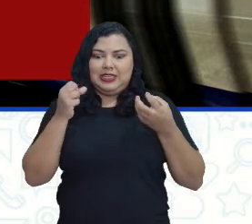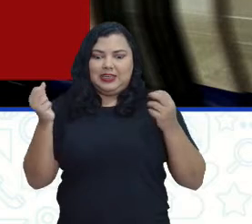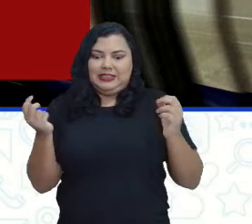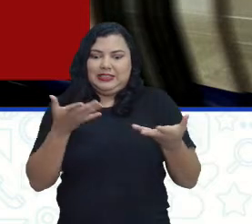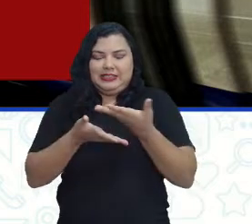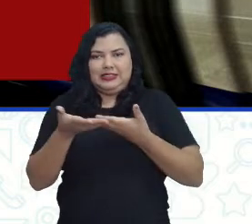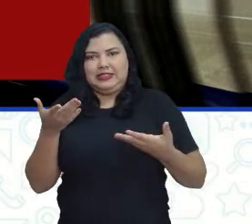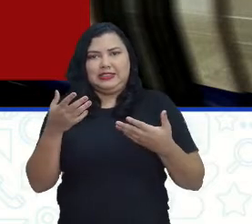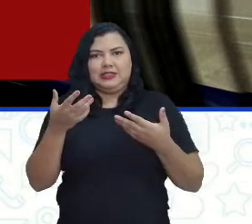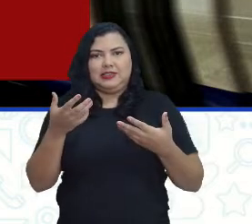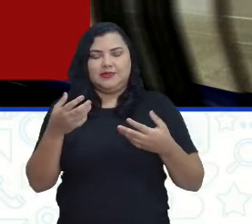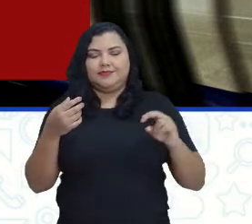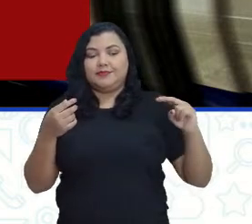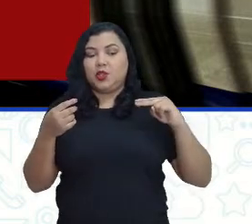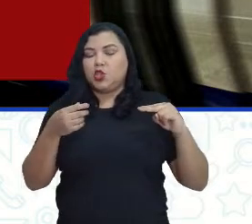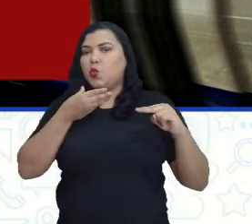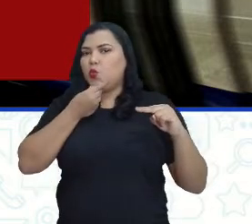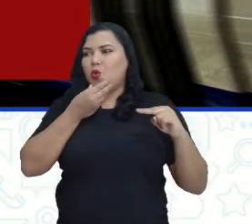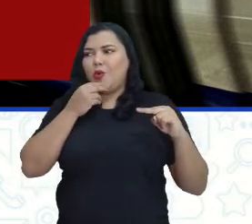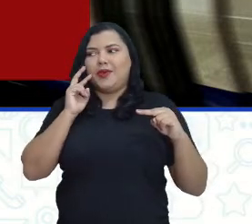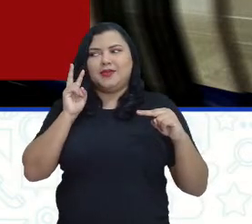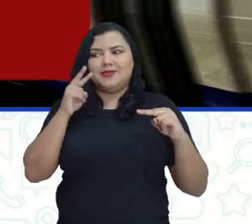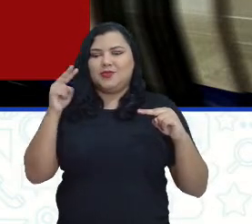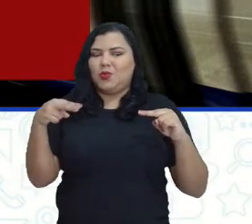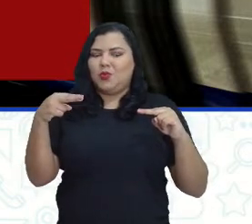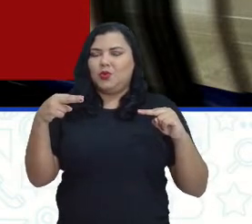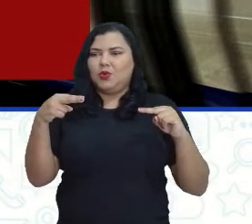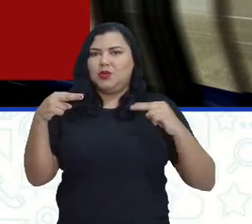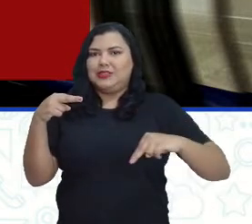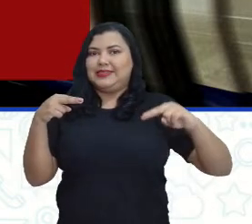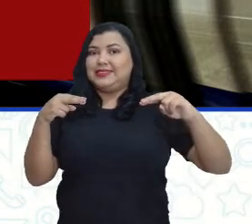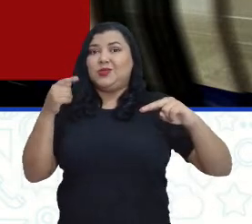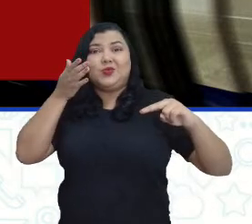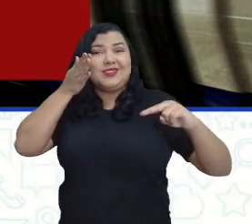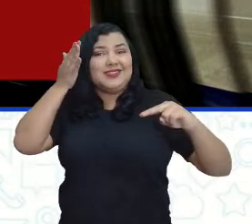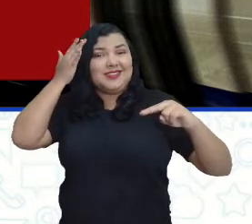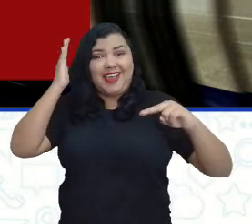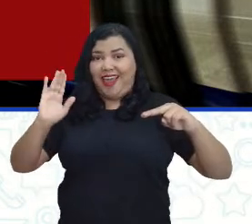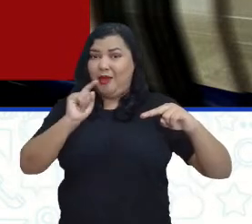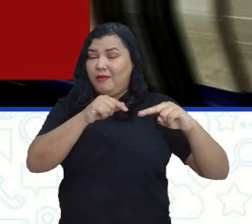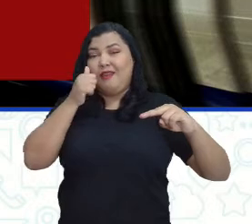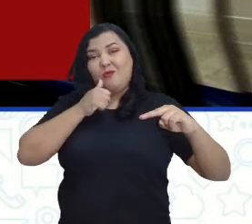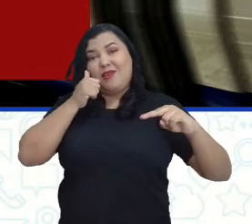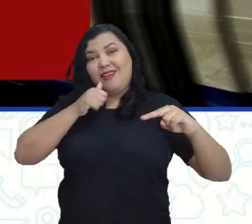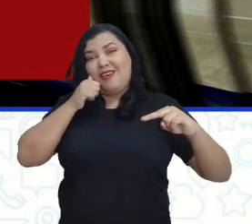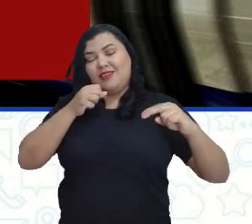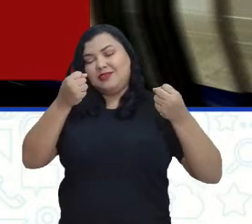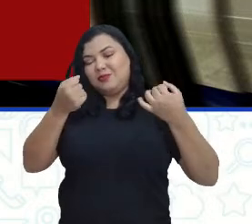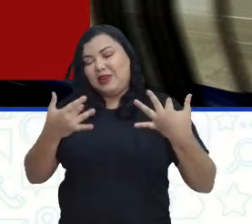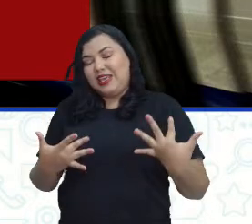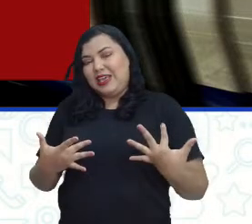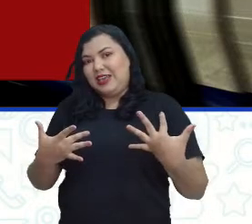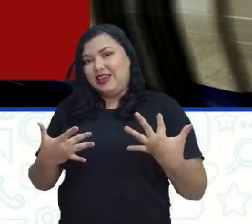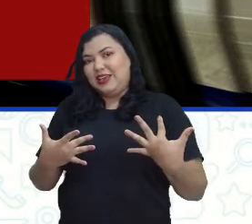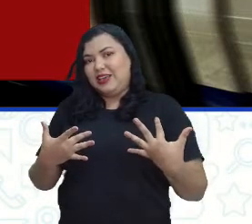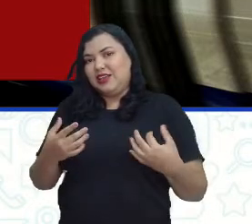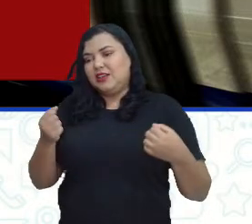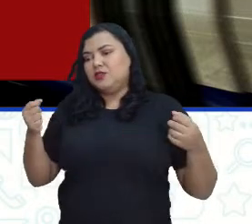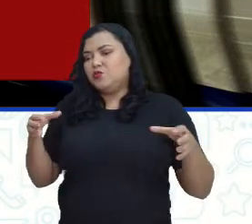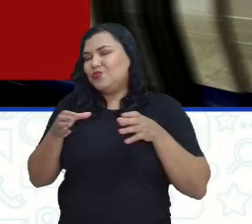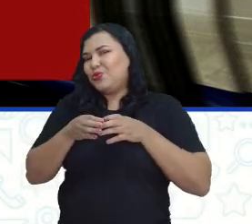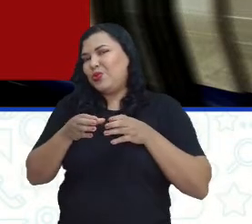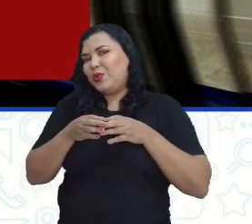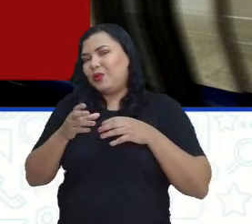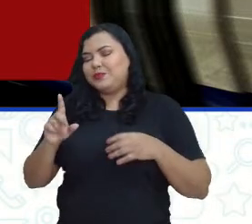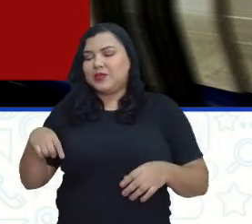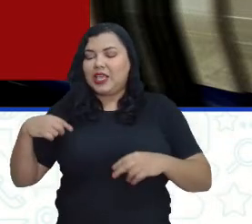olhos, a mulher ao lado não foi ensinada a chorar em público, a moça ao meu lado lê Camus, e eu sigo achando que